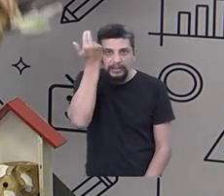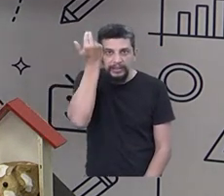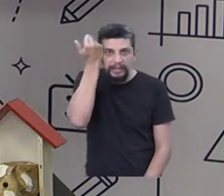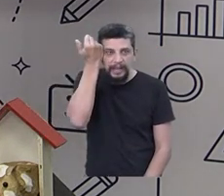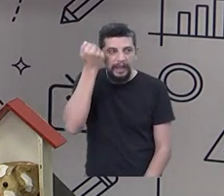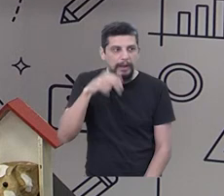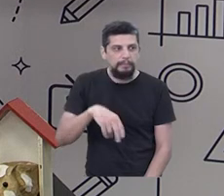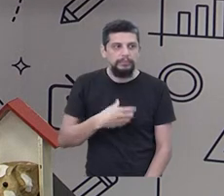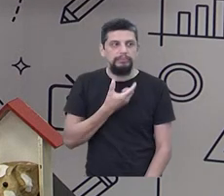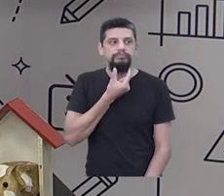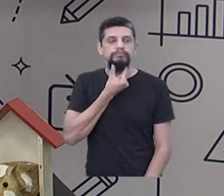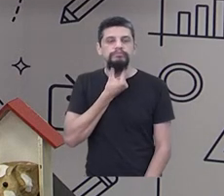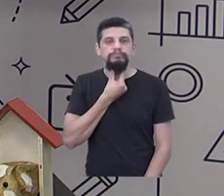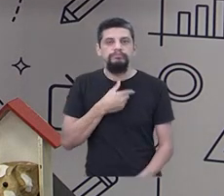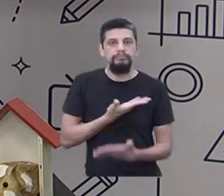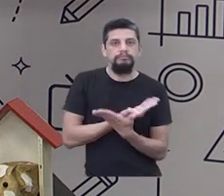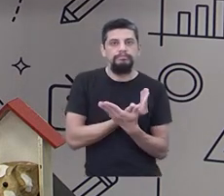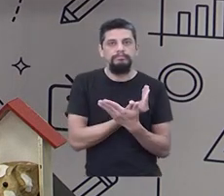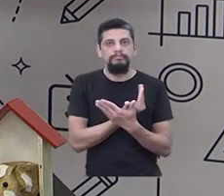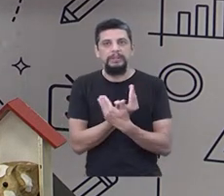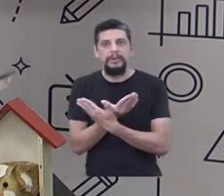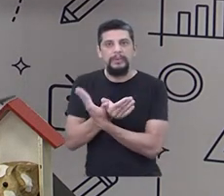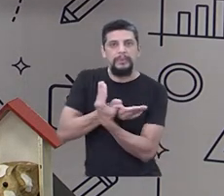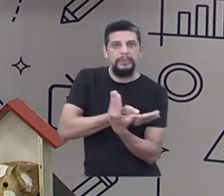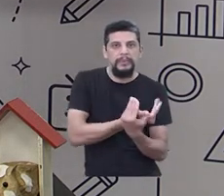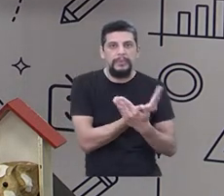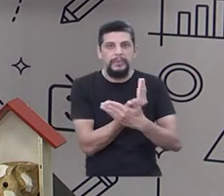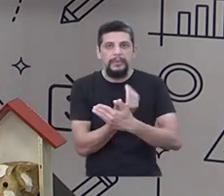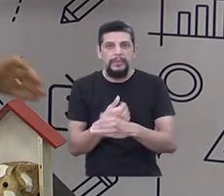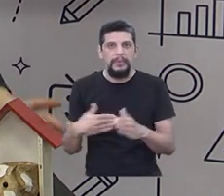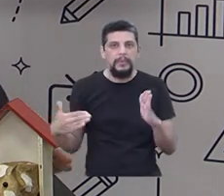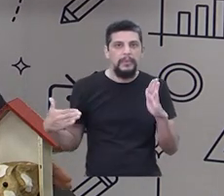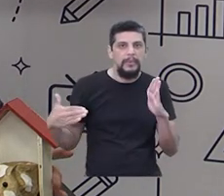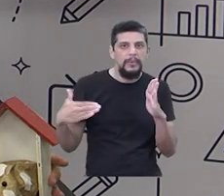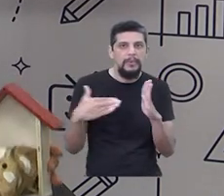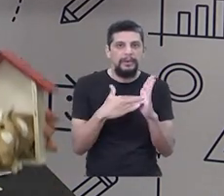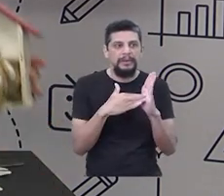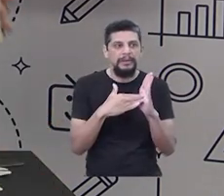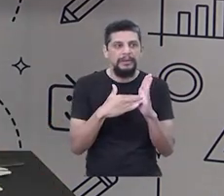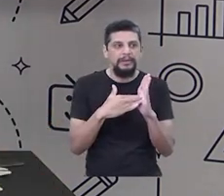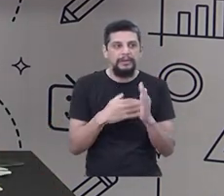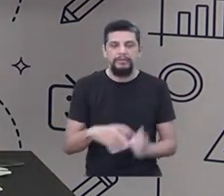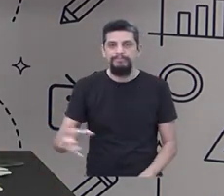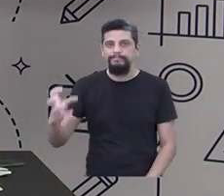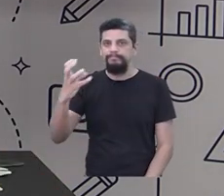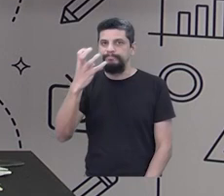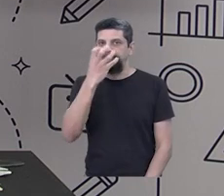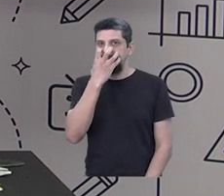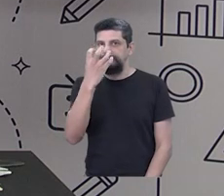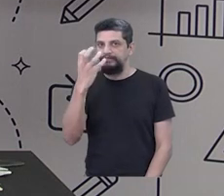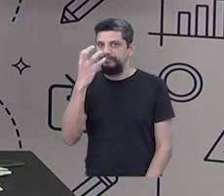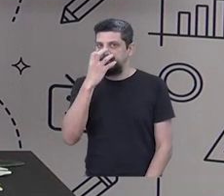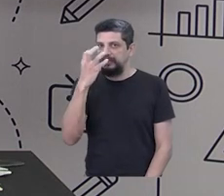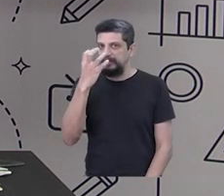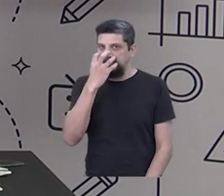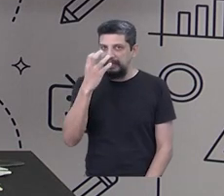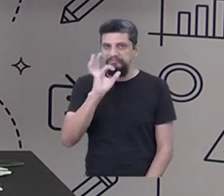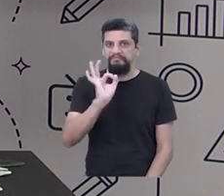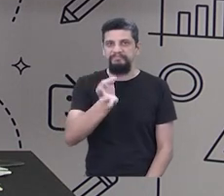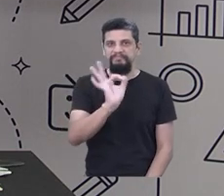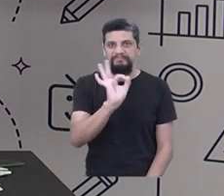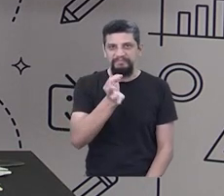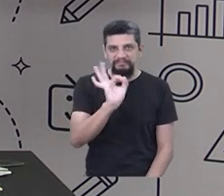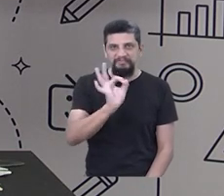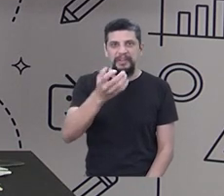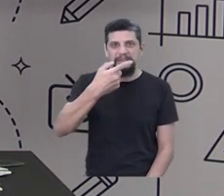nossa pomba! E por último, o nosso cachorro!